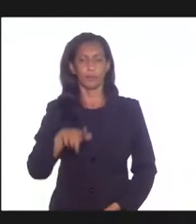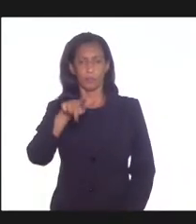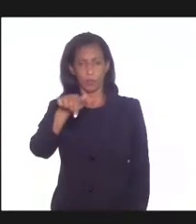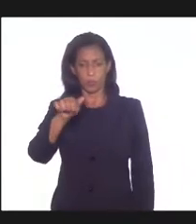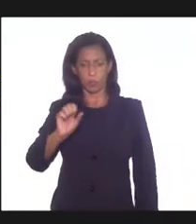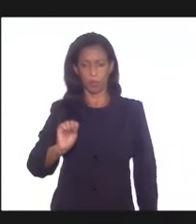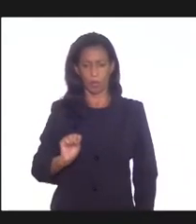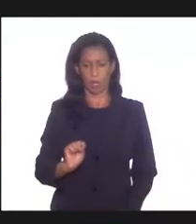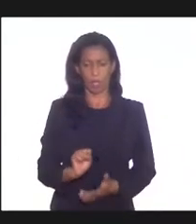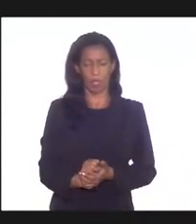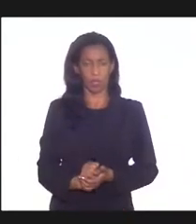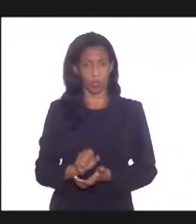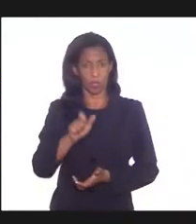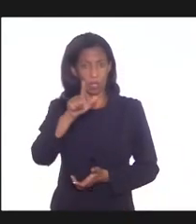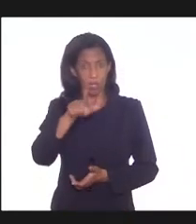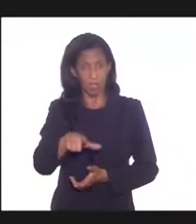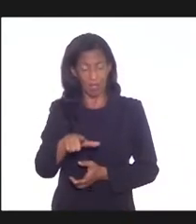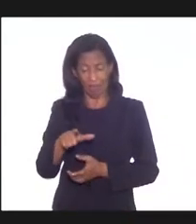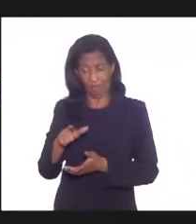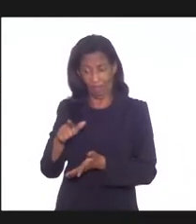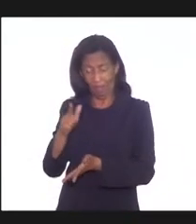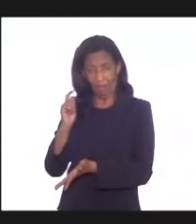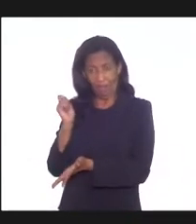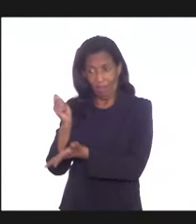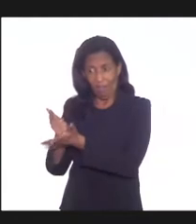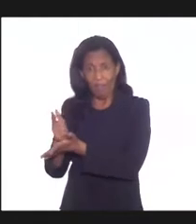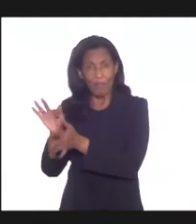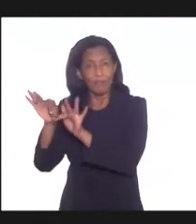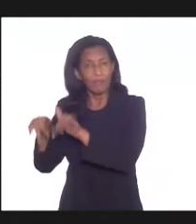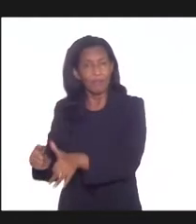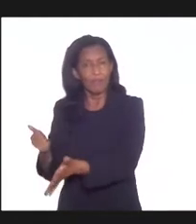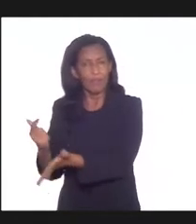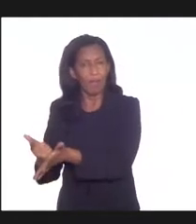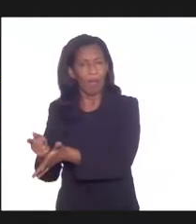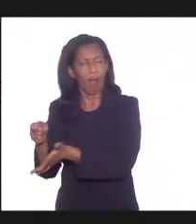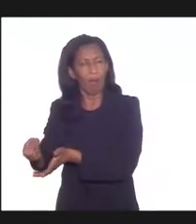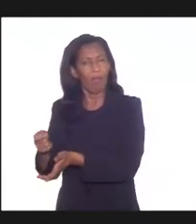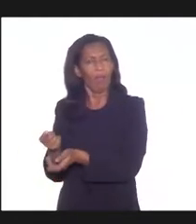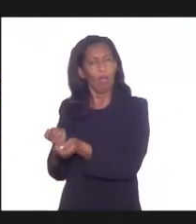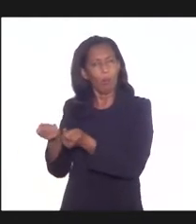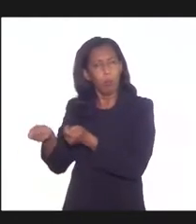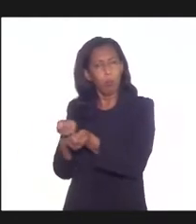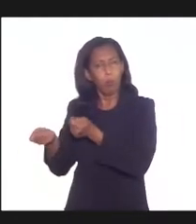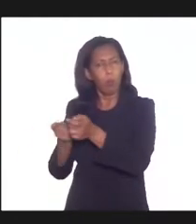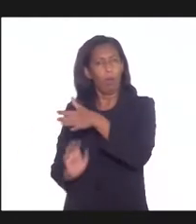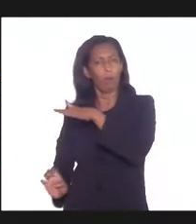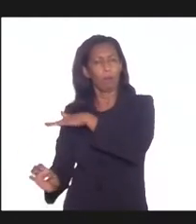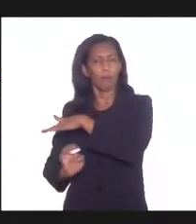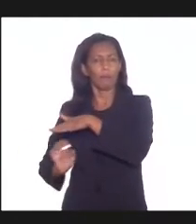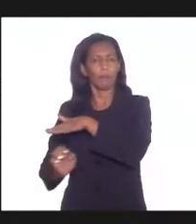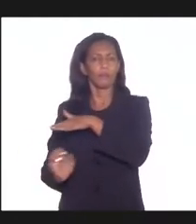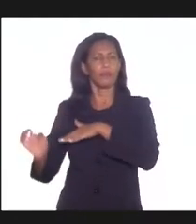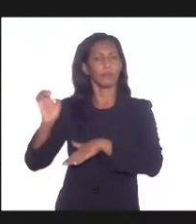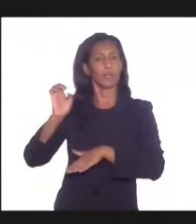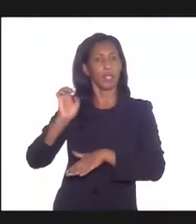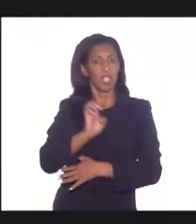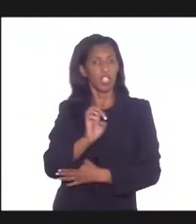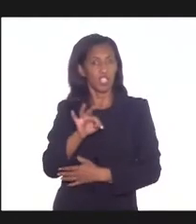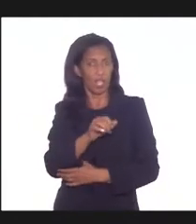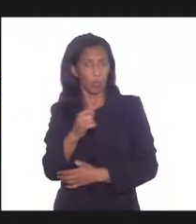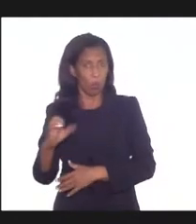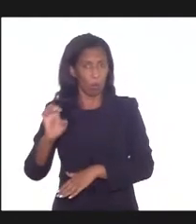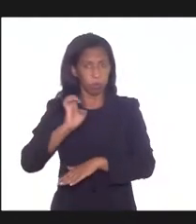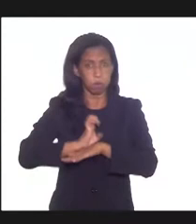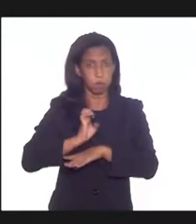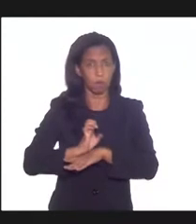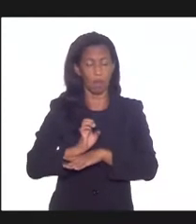gás, que é o consumo final e que, logicamente, é regulado, inclusive, por uma agência reguladora estadual, ele não